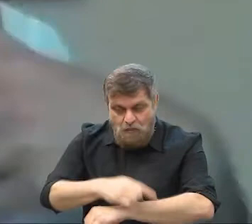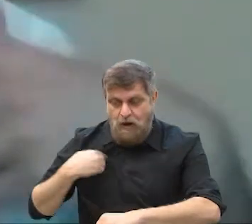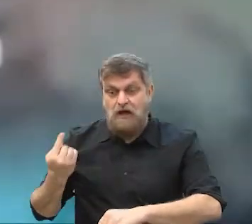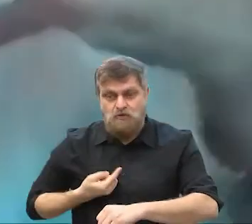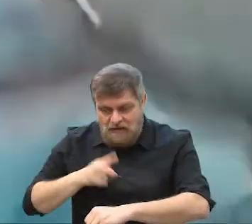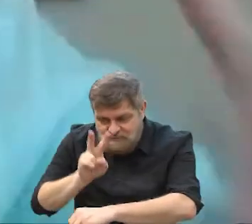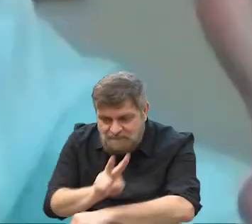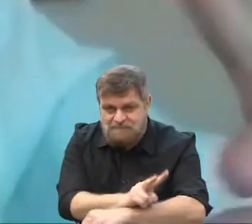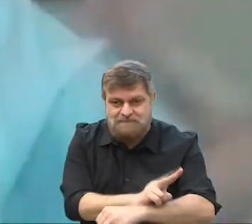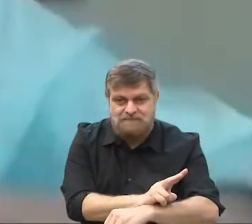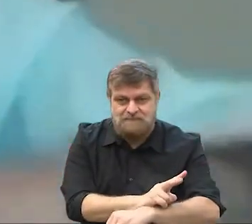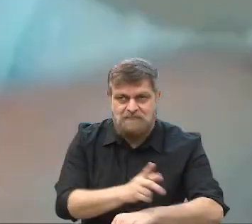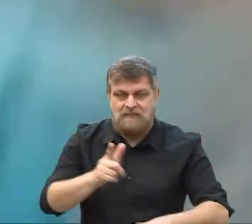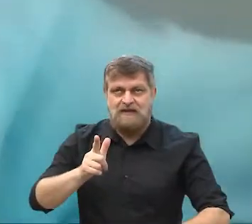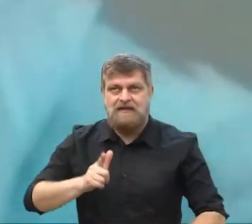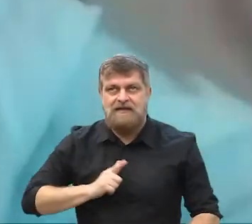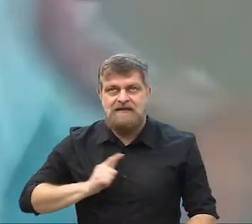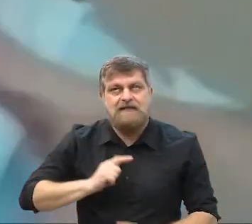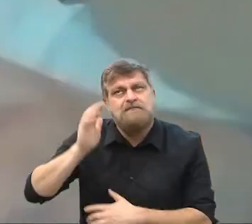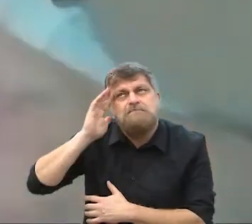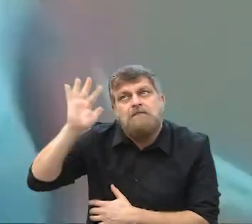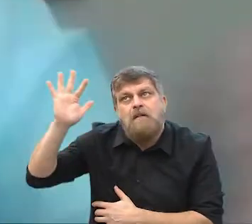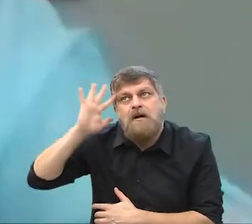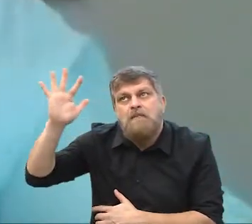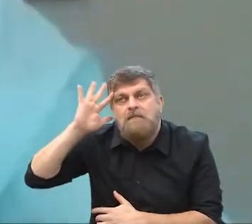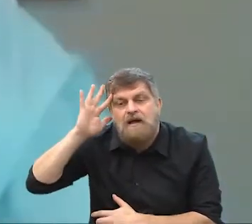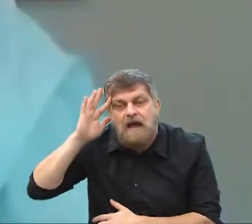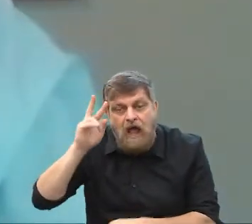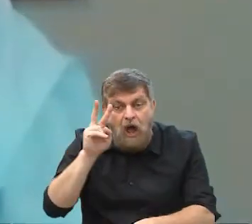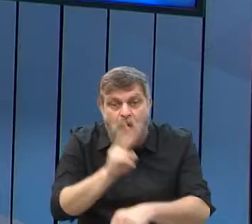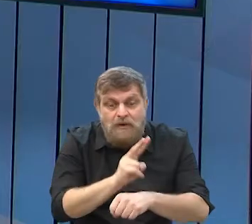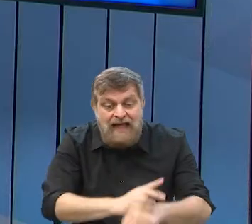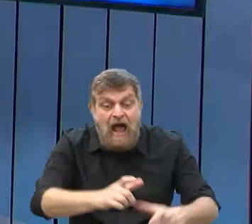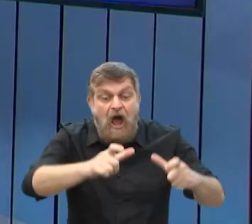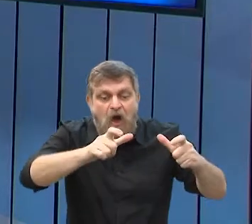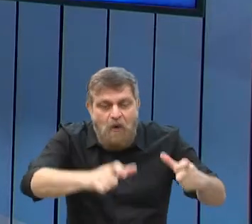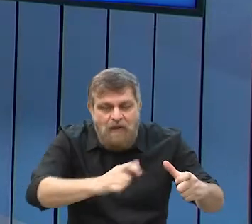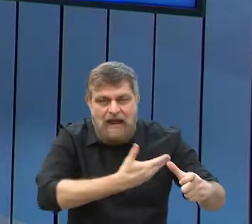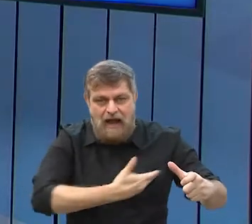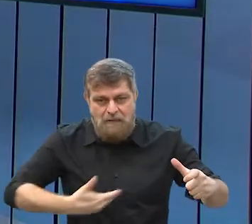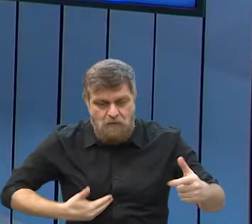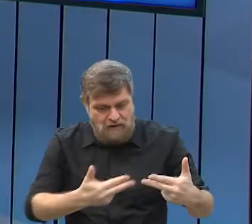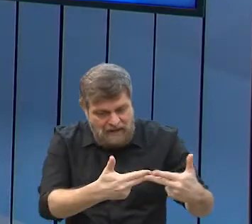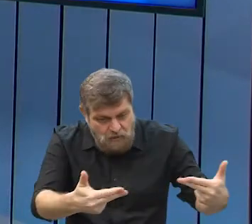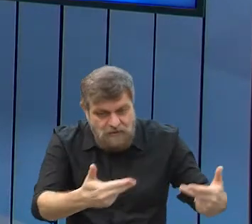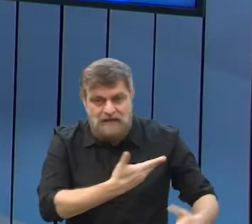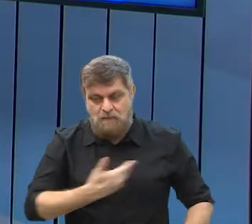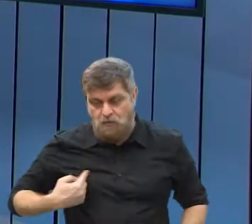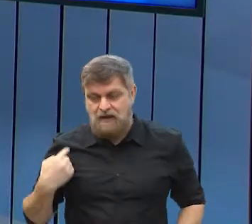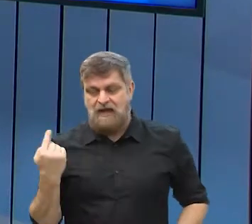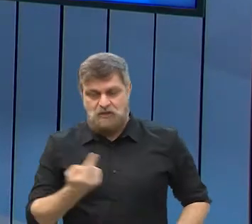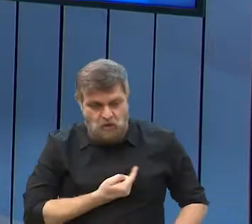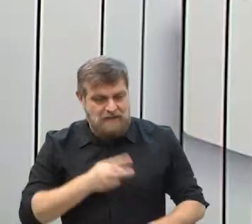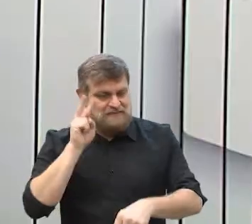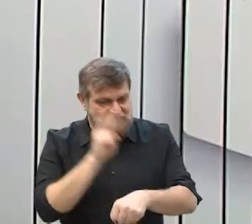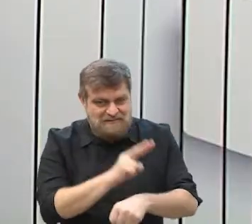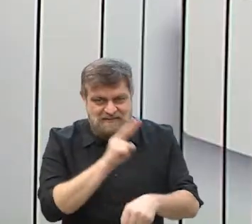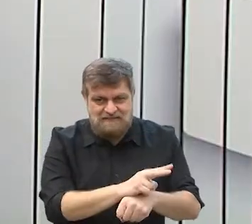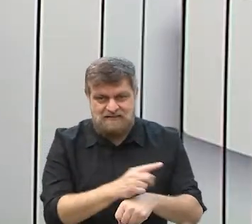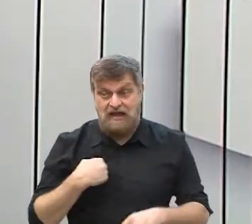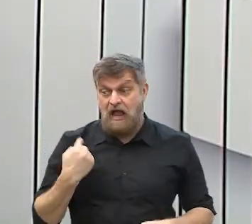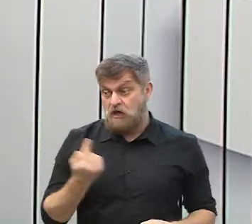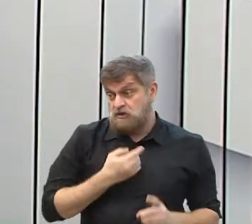ter essa visão de proteger a res pública, né? Ou seja, as coisas públicas. Exatamente, vivemos